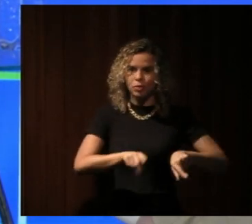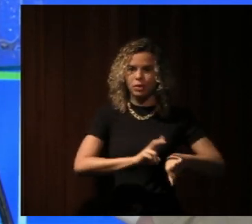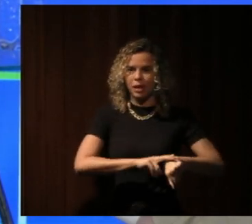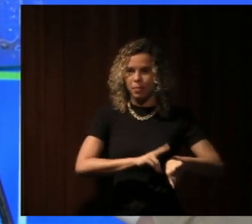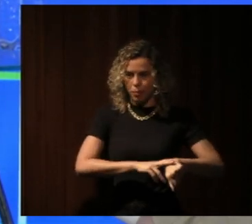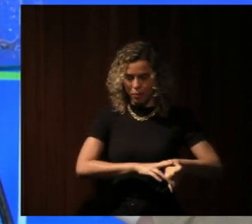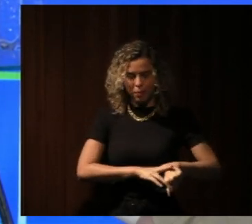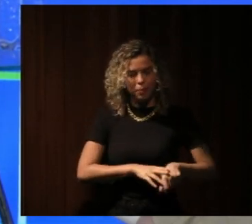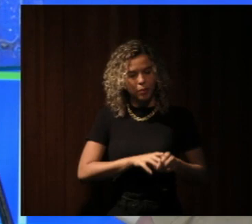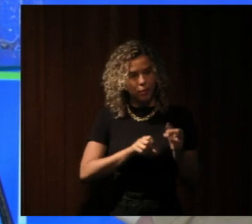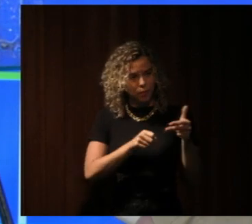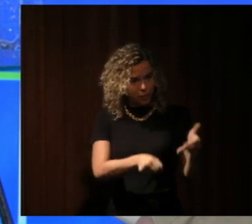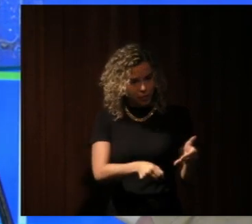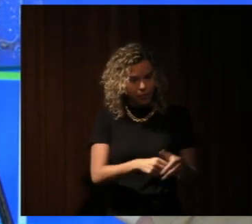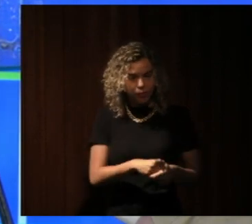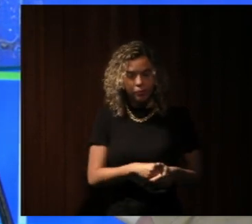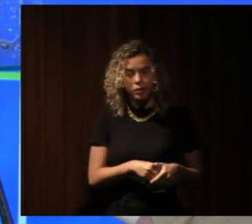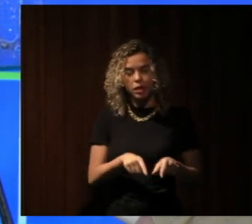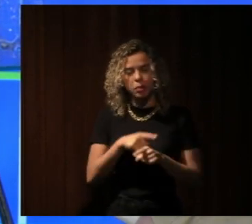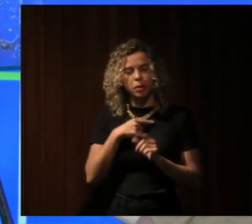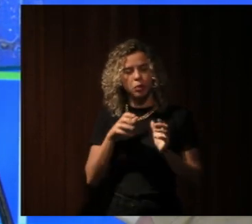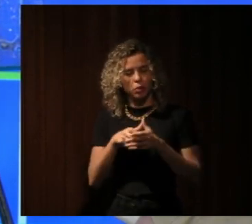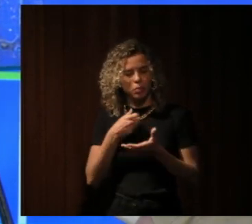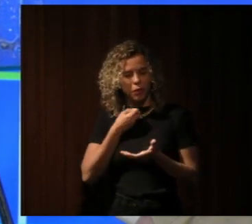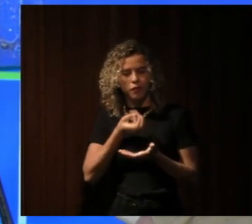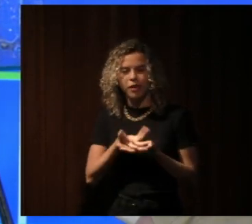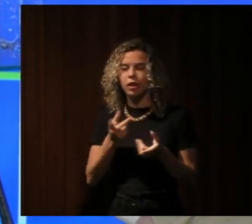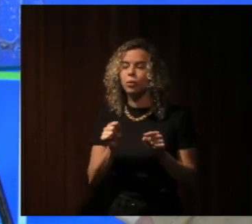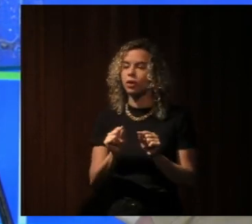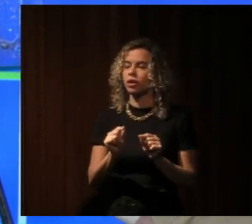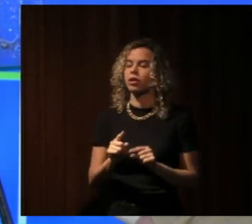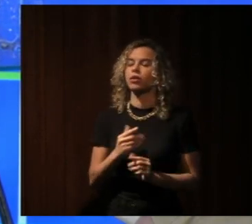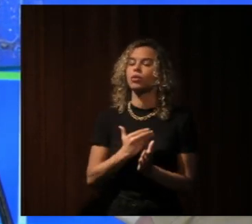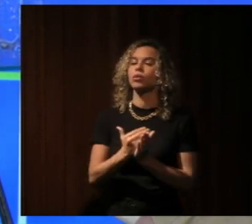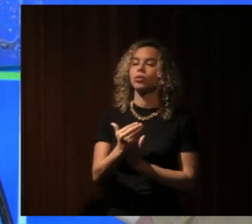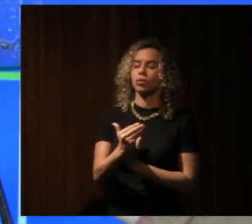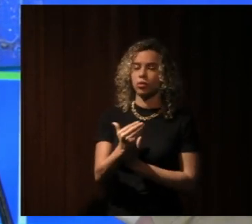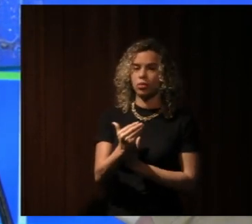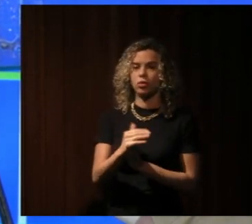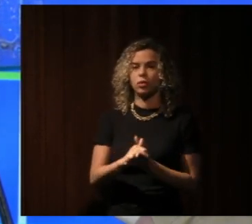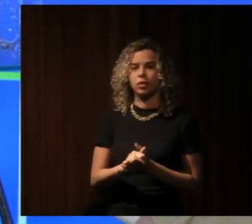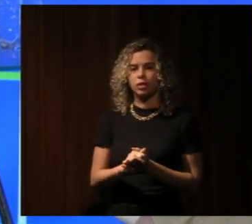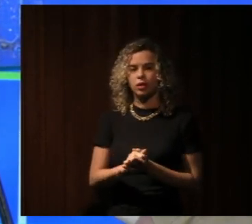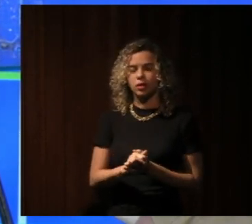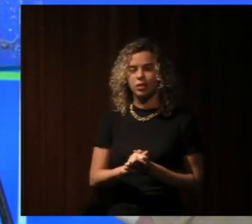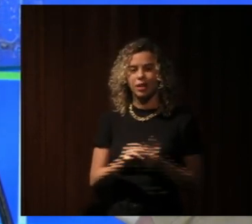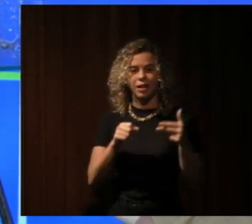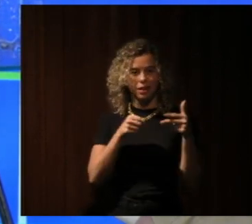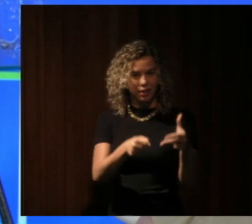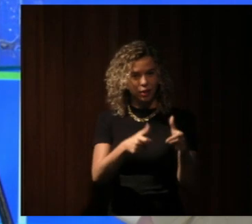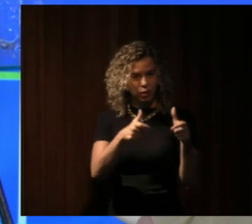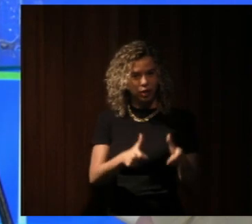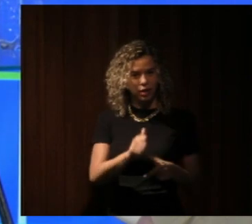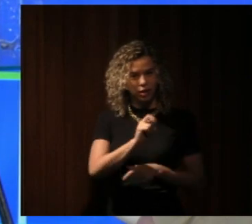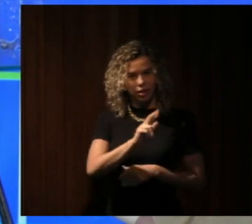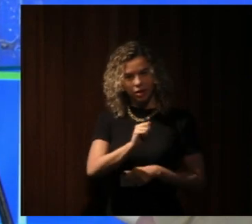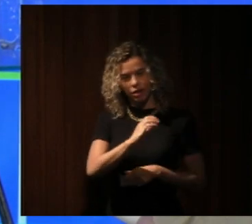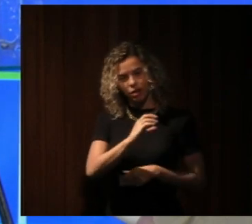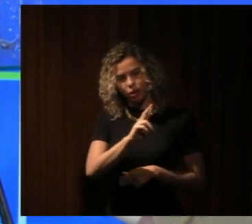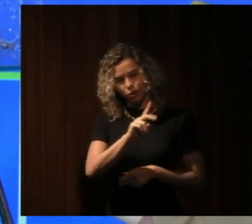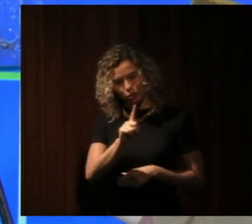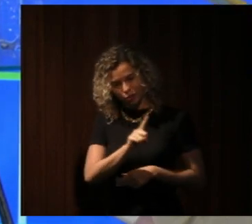e e uma coisa que eu falei no grupo né que começou esse essa cobertura de Aracruz começou